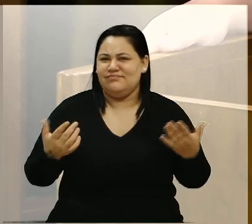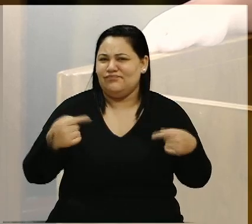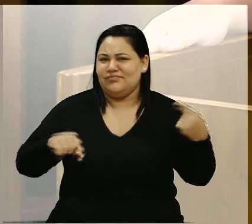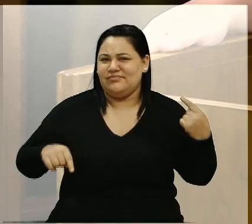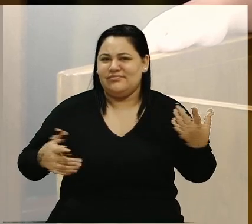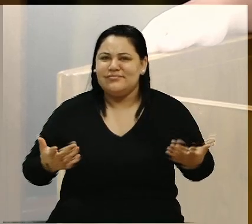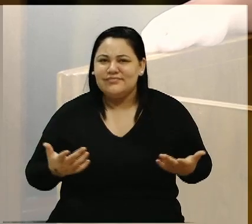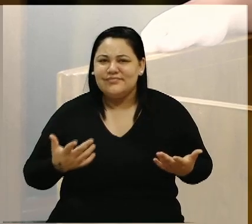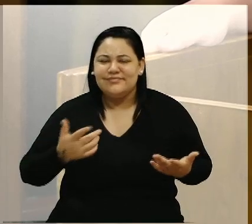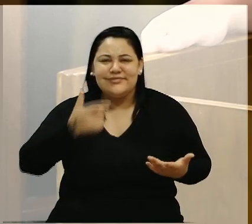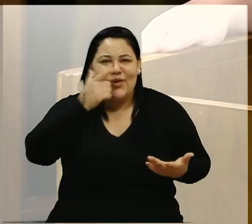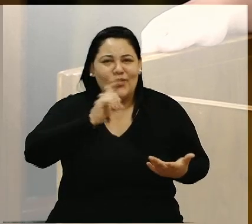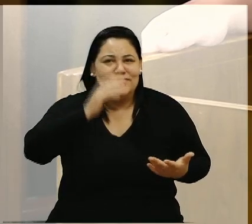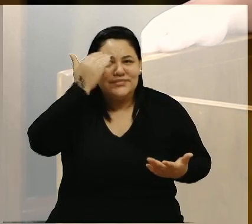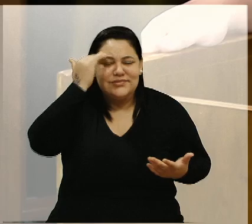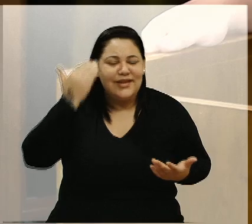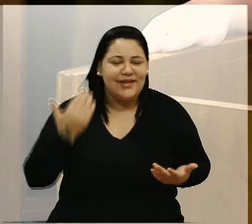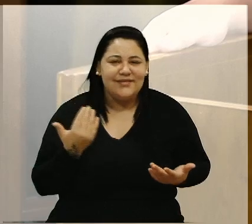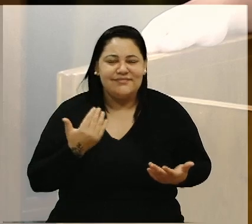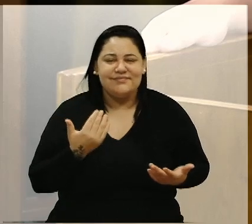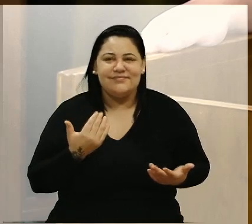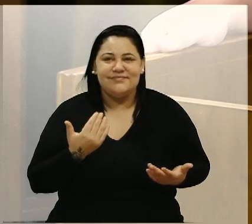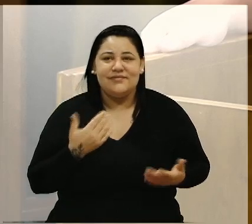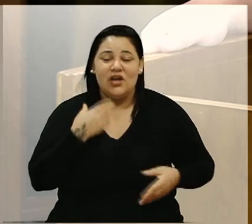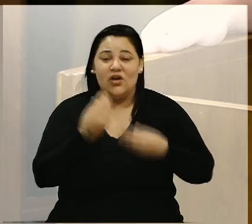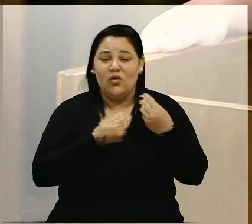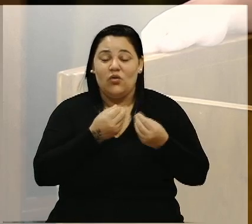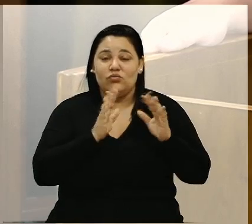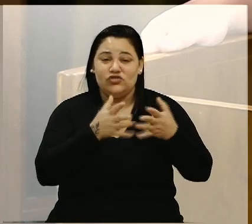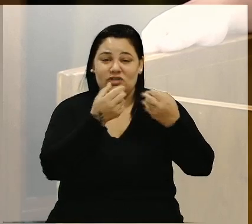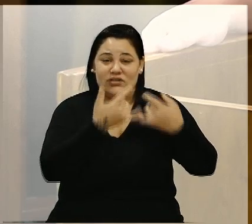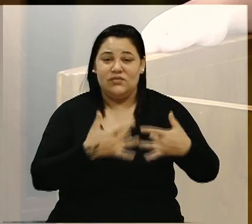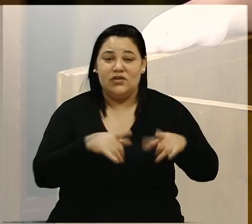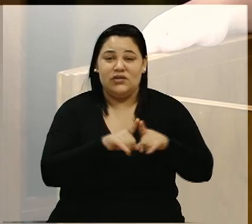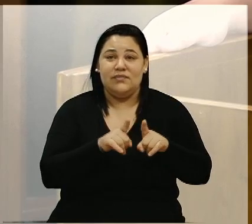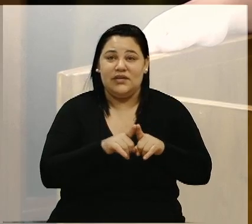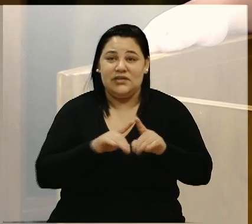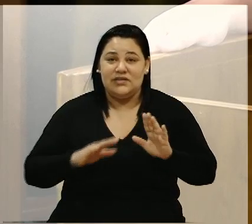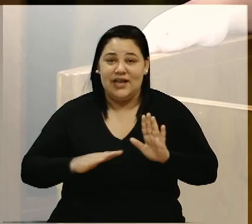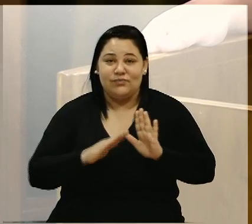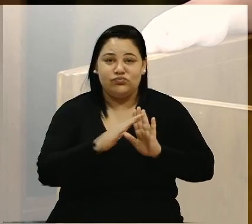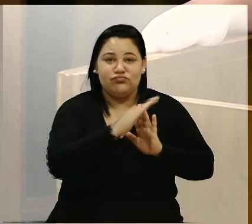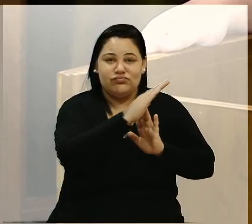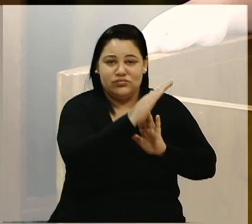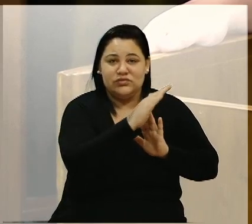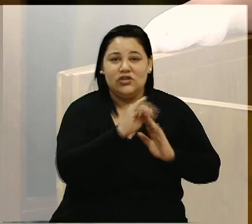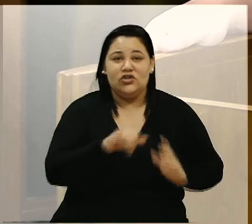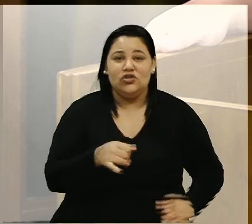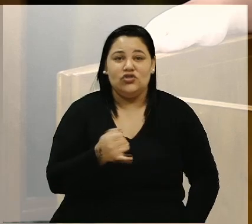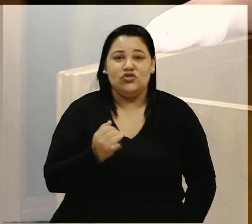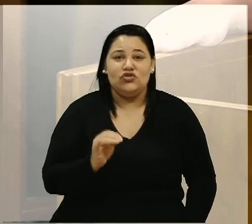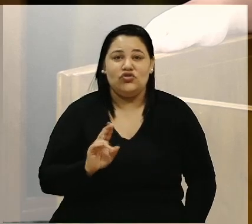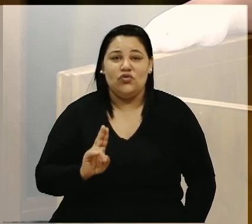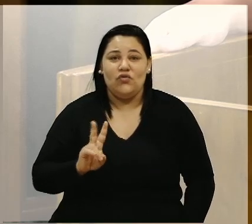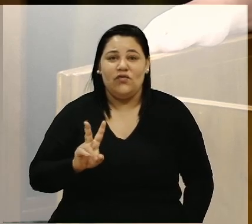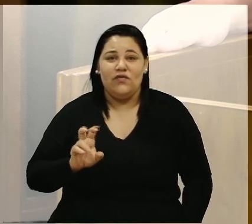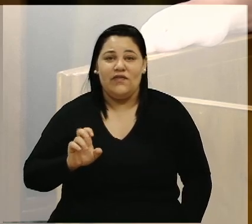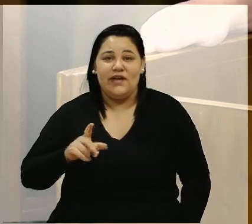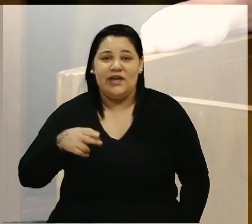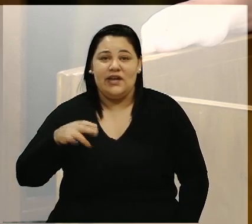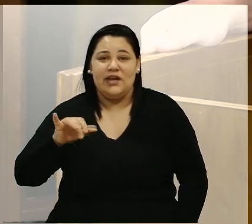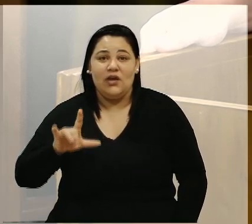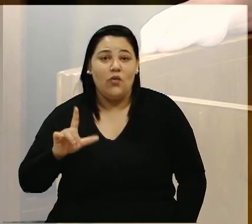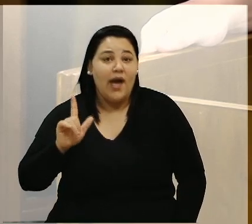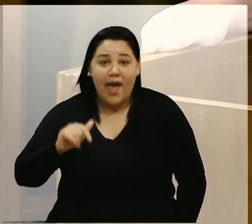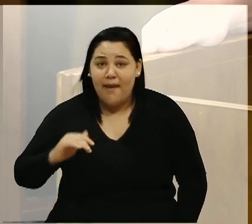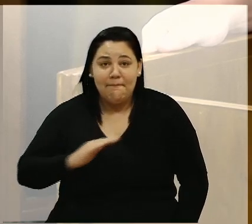entender. Aí, como o senhor falou, esse da subida do Juvenil, ele chega a ser assim, é uma